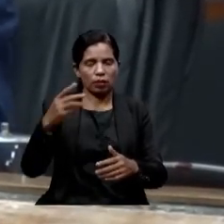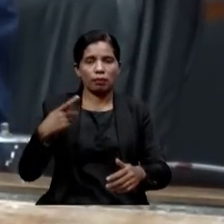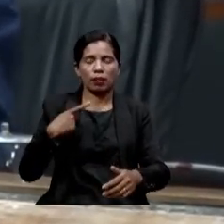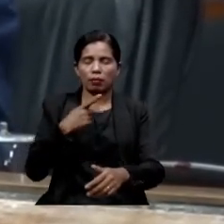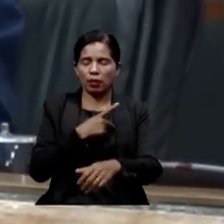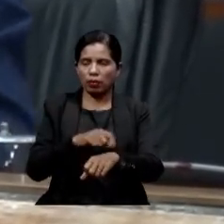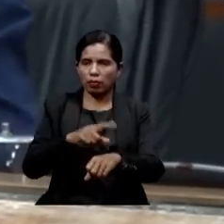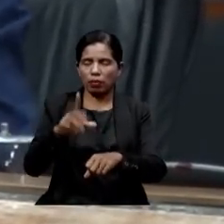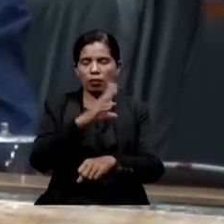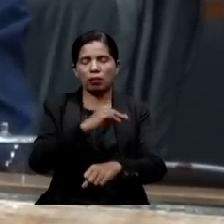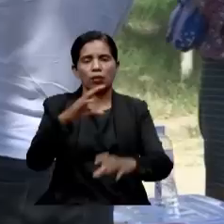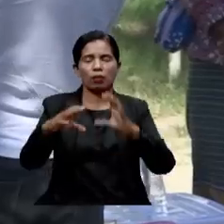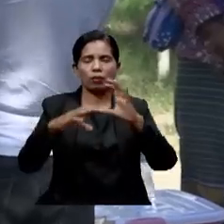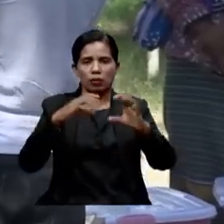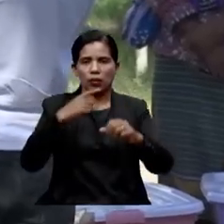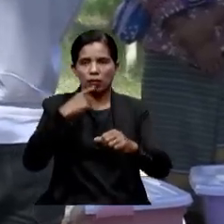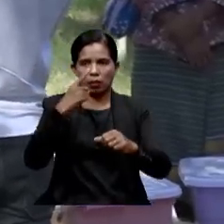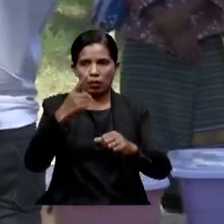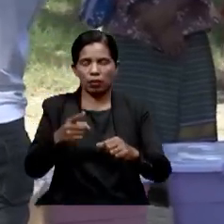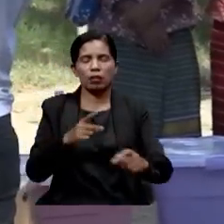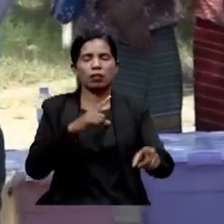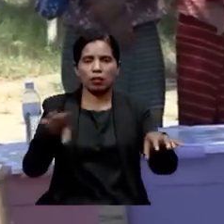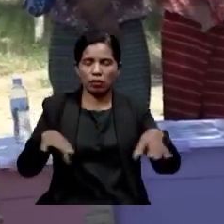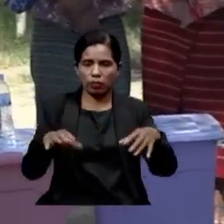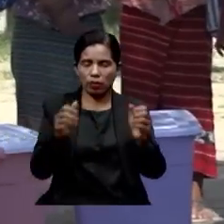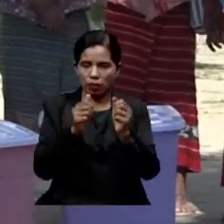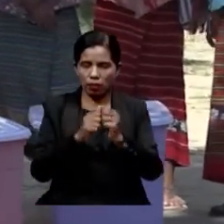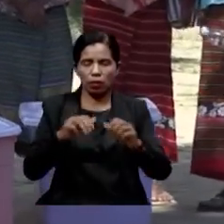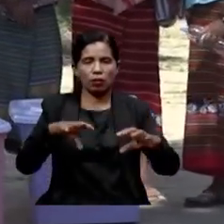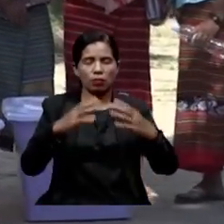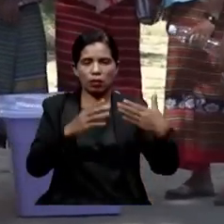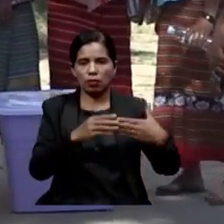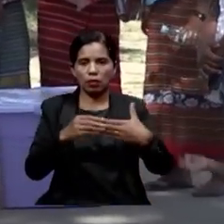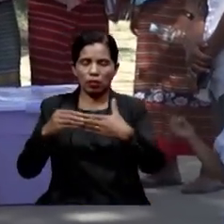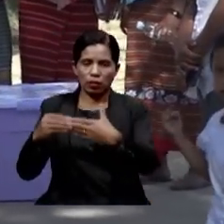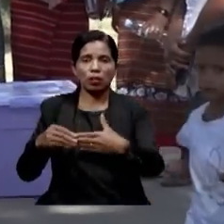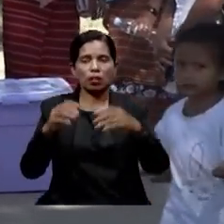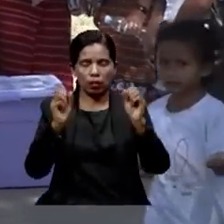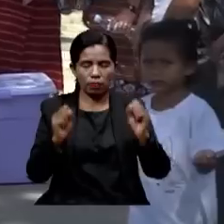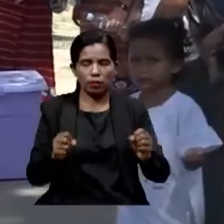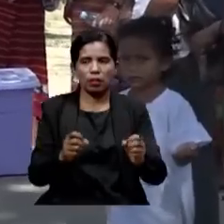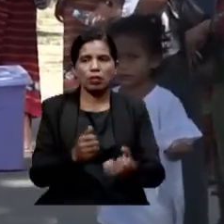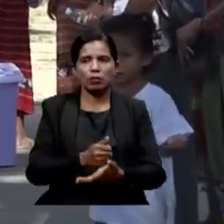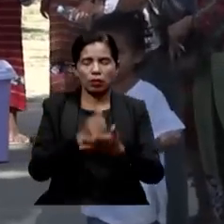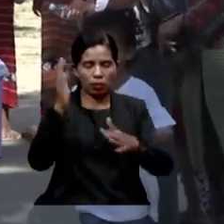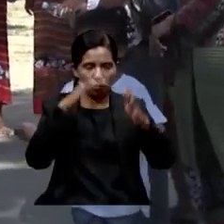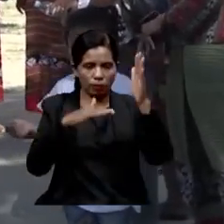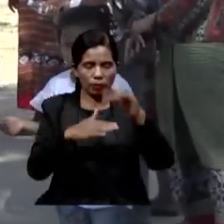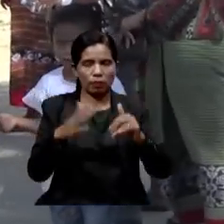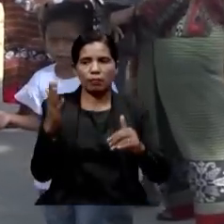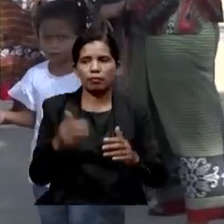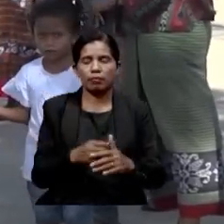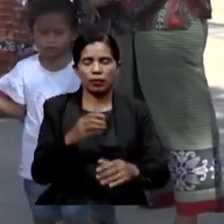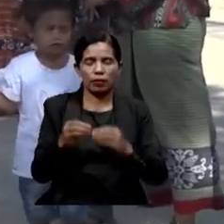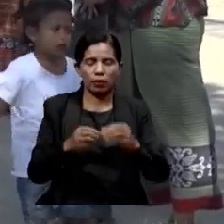parlamentar no comunicação social hateten, se coordena ho comissão organizadora, ho di bele resolve la lais problema ne. Quando batai